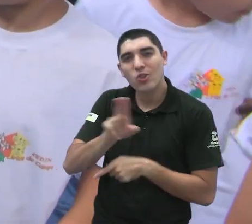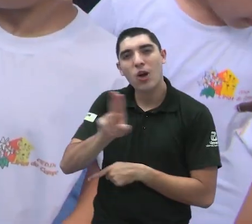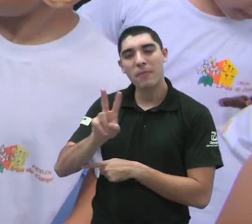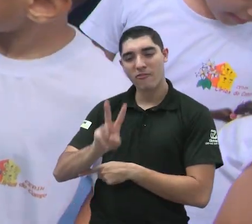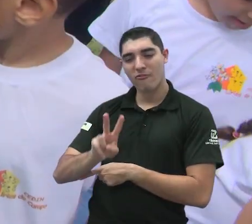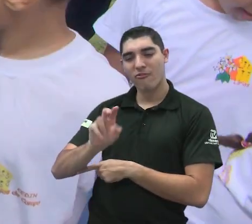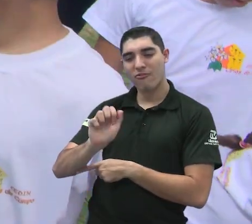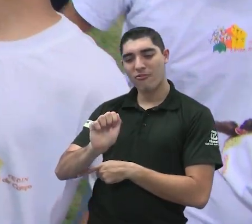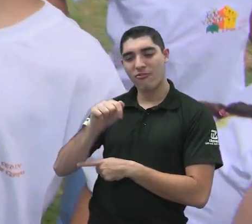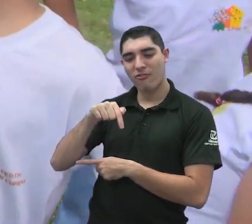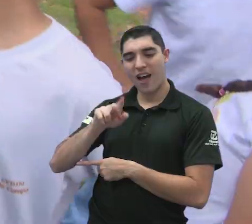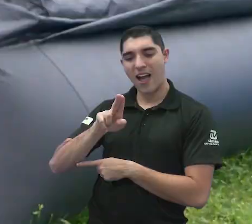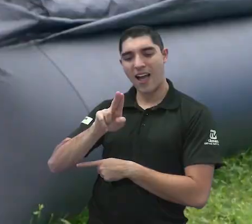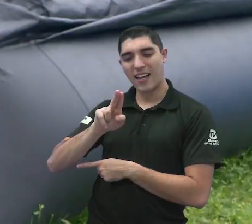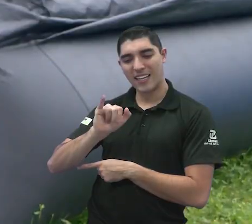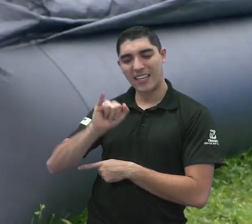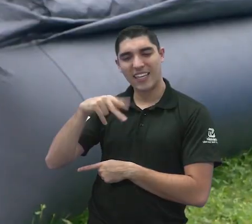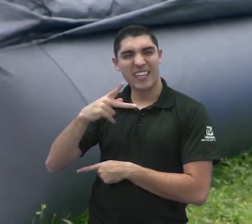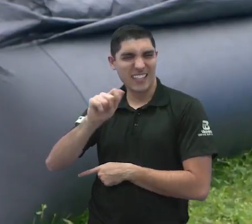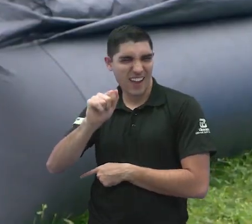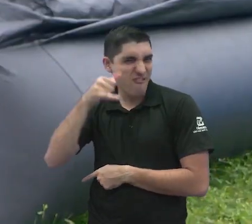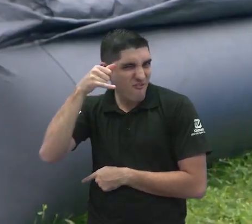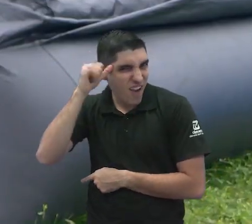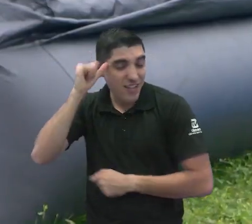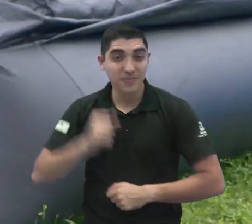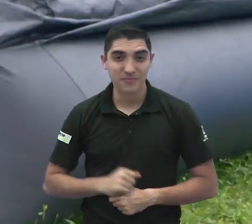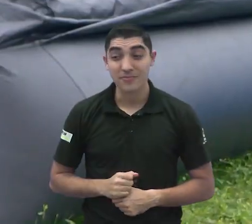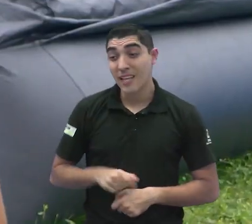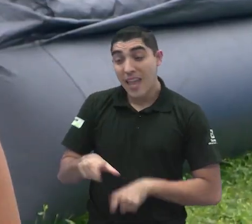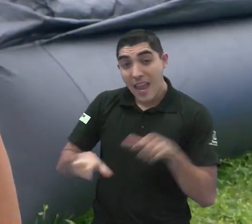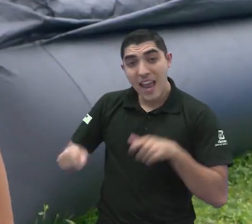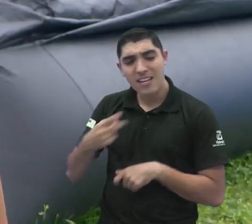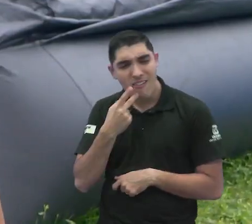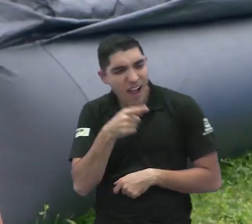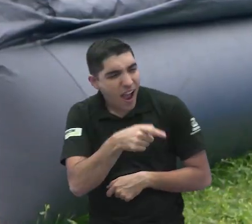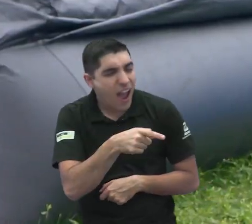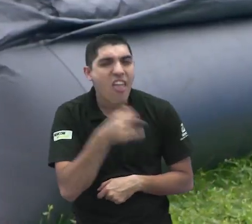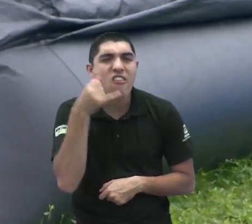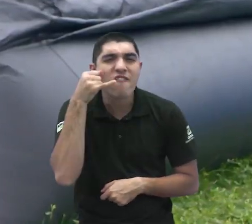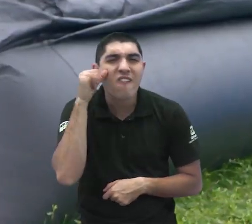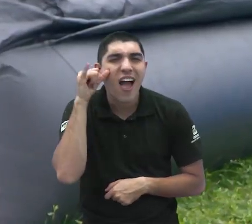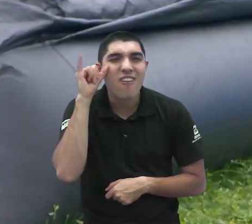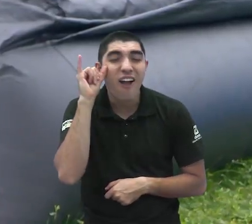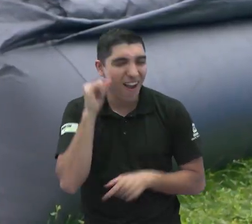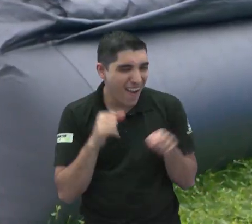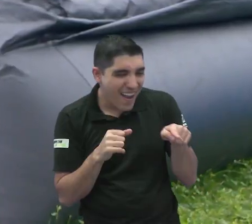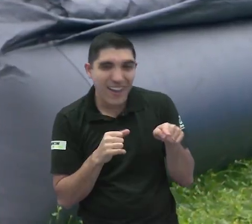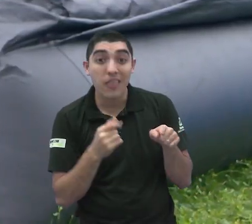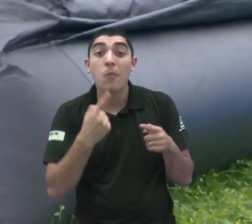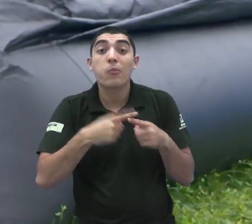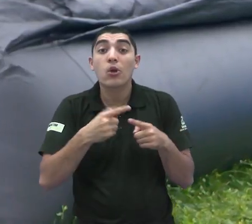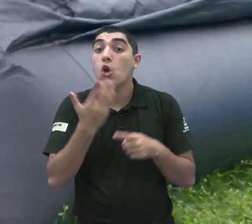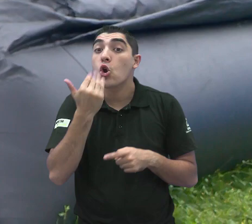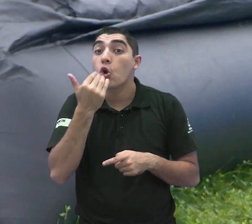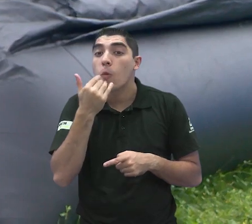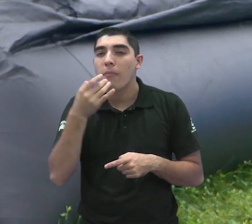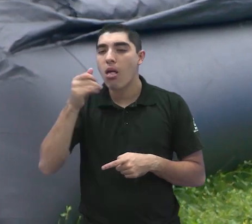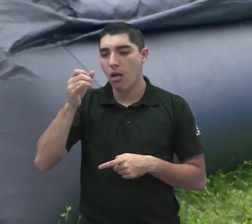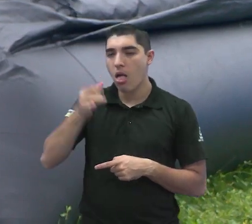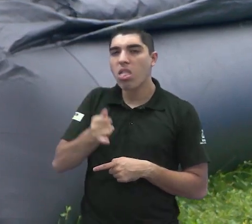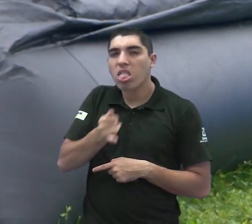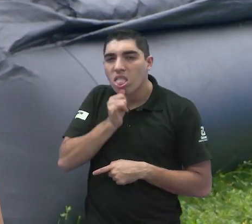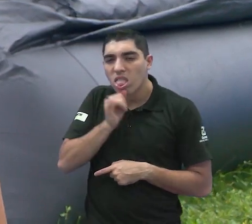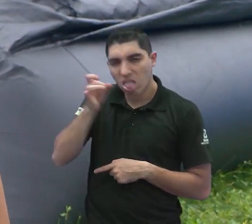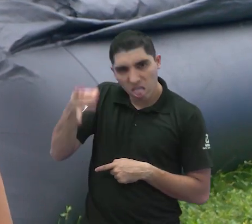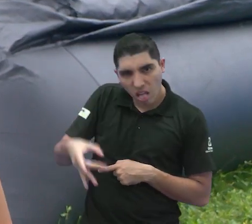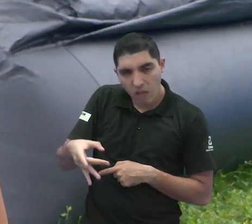ajuda a cuidar do planeta. Para eles, isso aqui é uma vaquinha, eles vão estar depositando ali as sobras